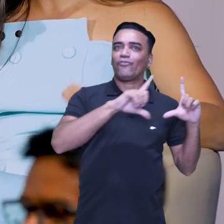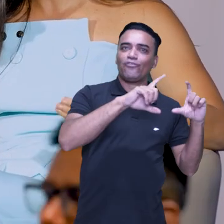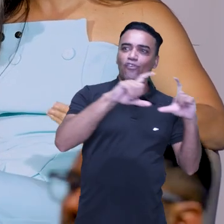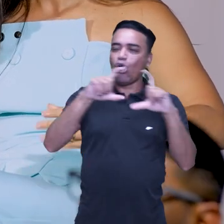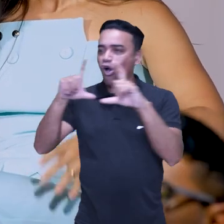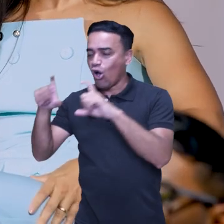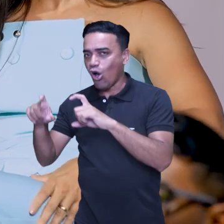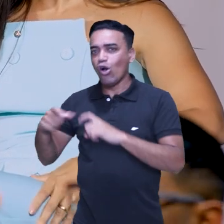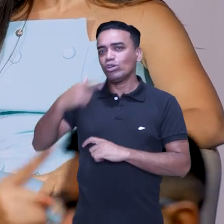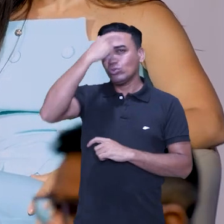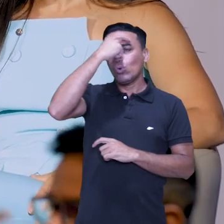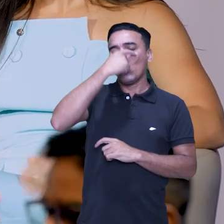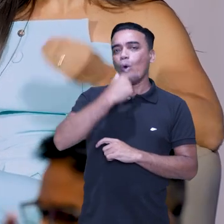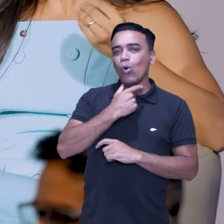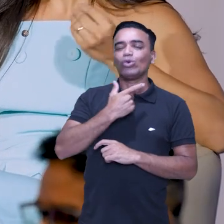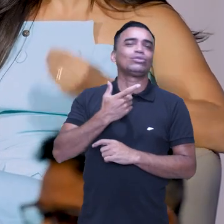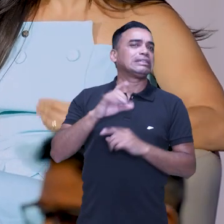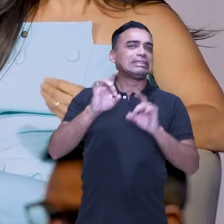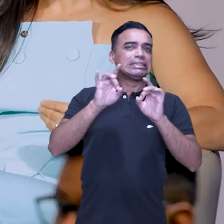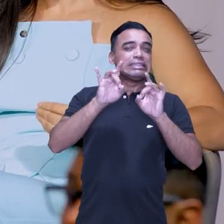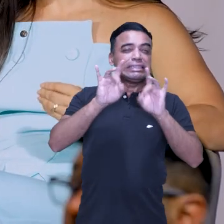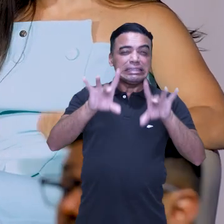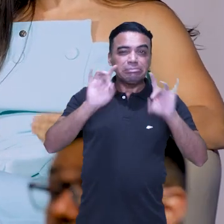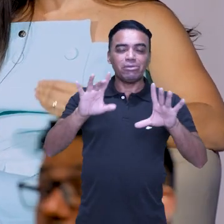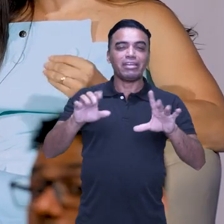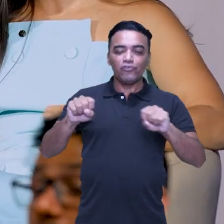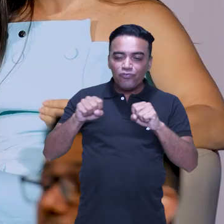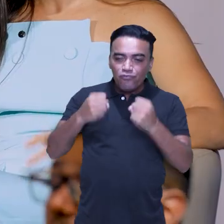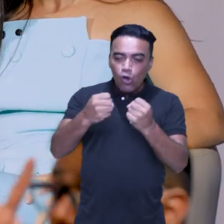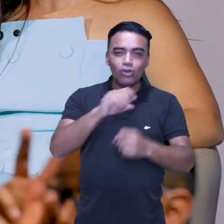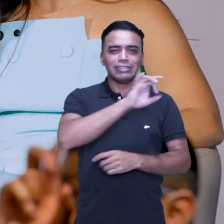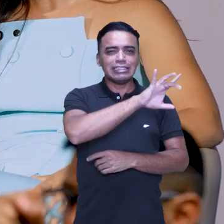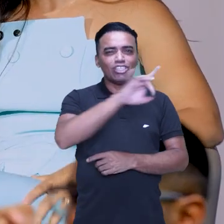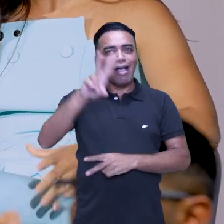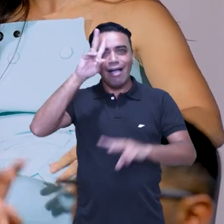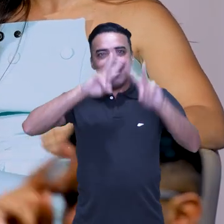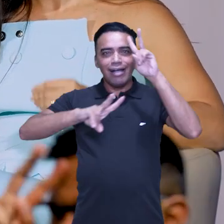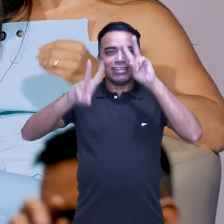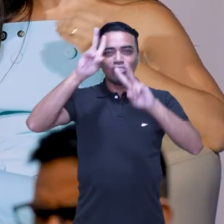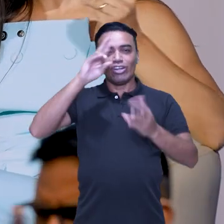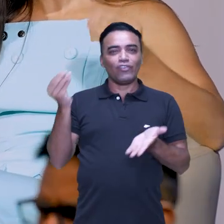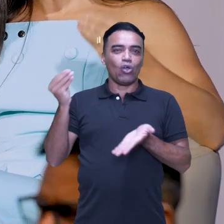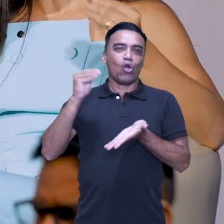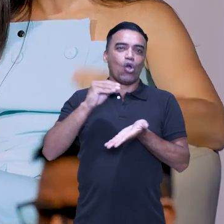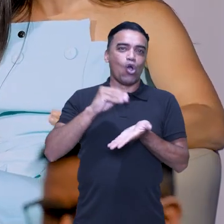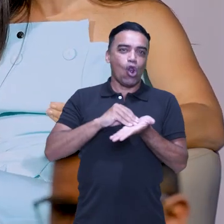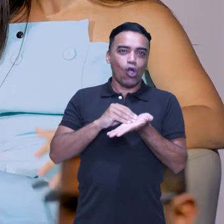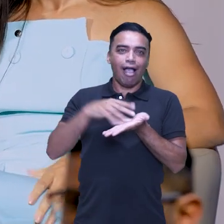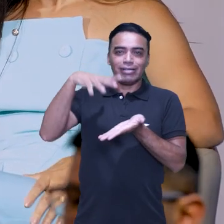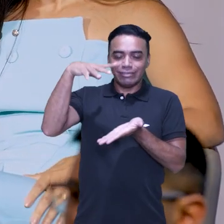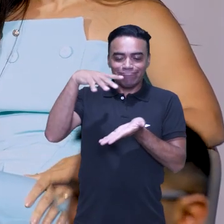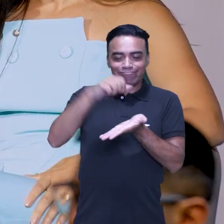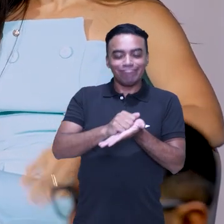cada rosto, mas especialmente da força de cada história que foi colocada, que foi